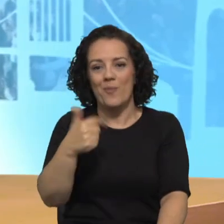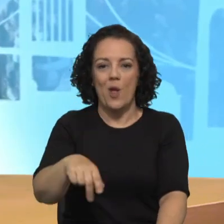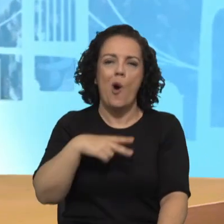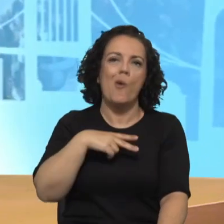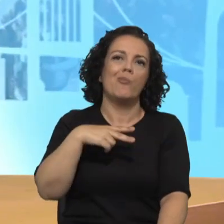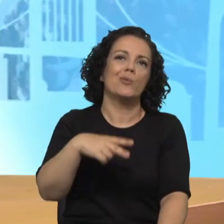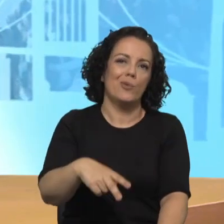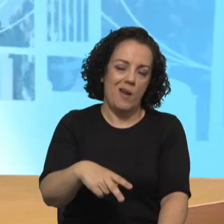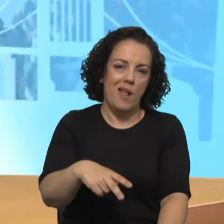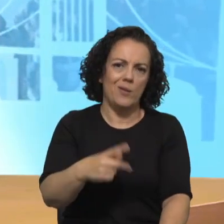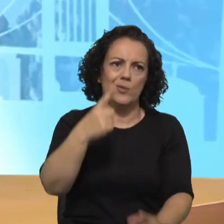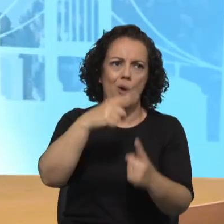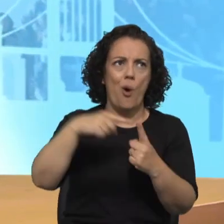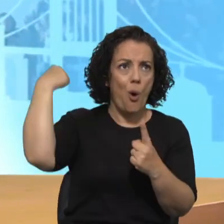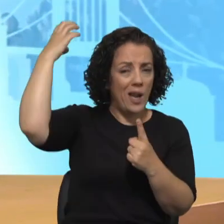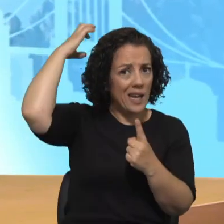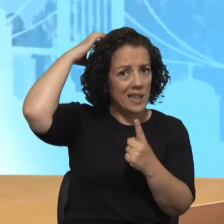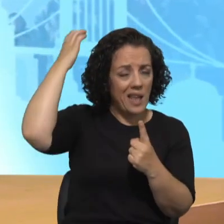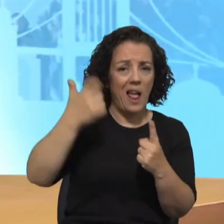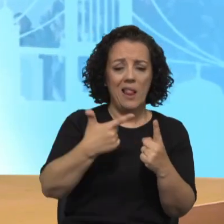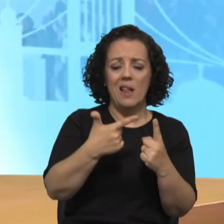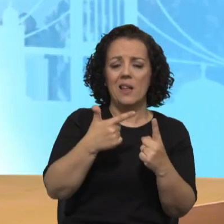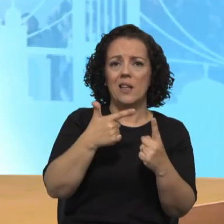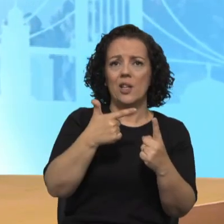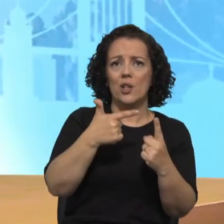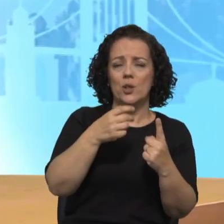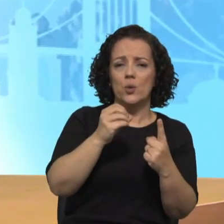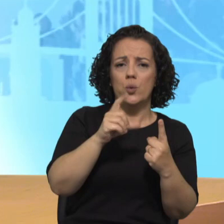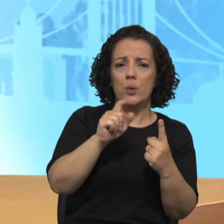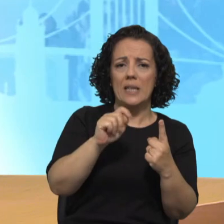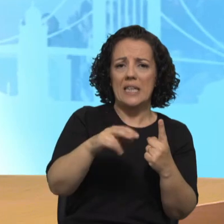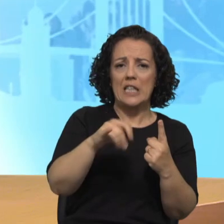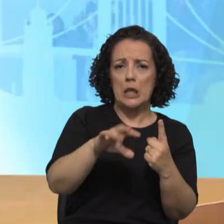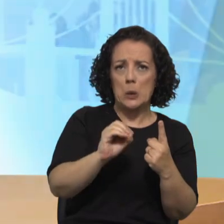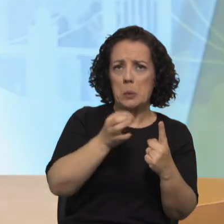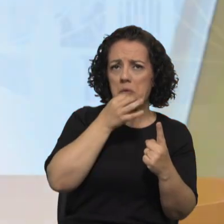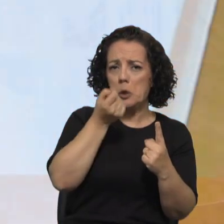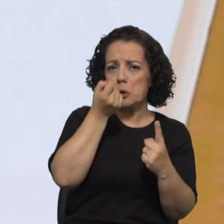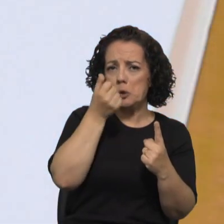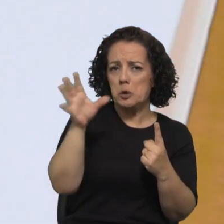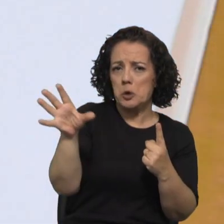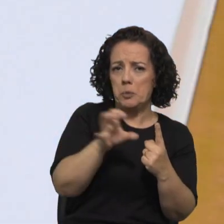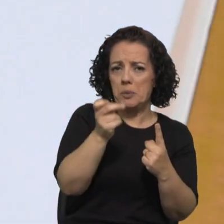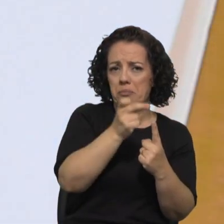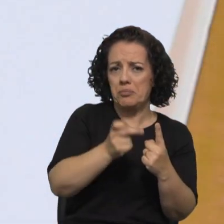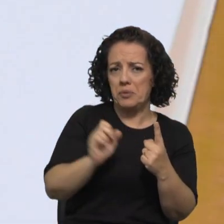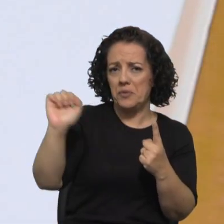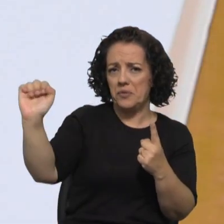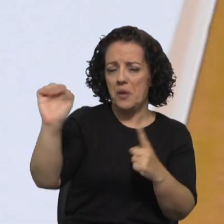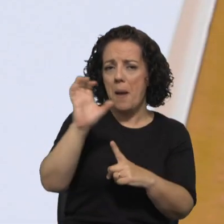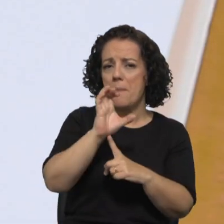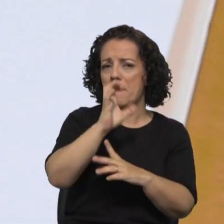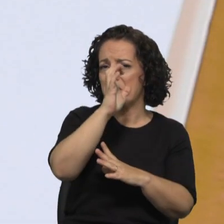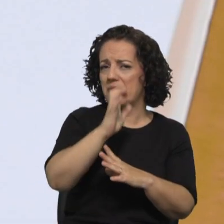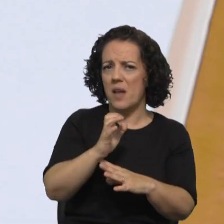saiba, exceto o Cardeal Tolentino, que quando pregou o retiro à Cúria, tem umas palavras do Papa Francisco como prefácio. Acho que não